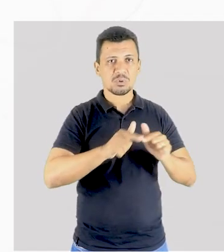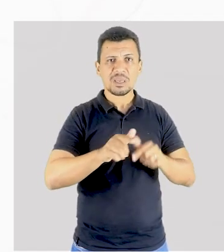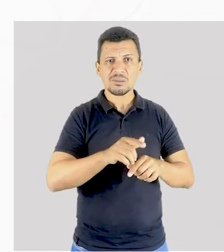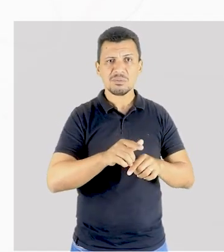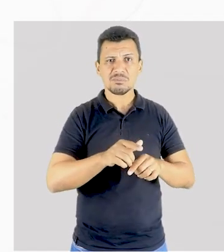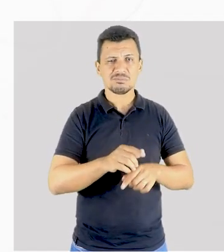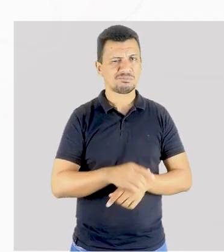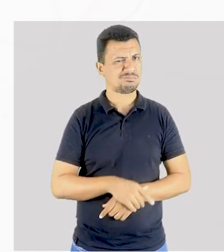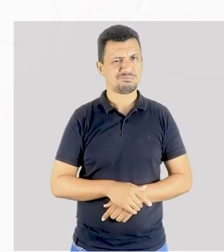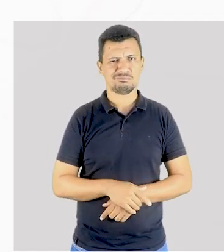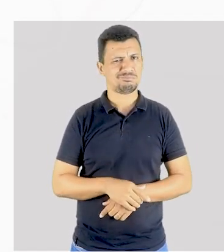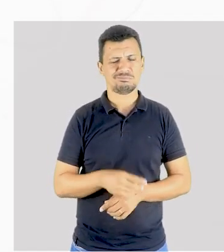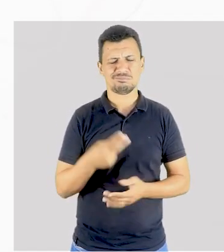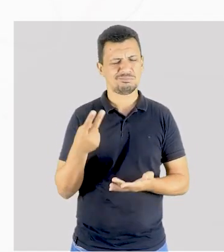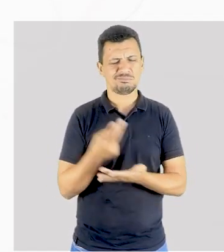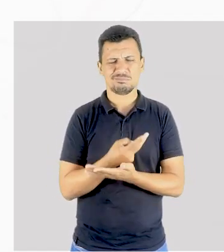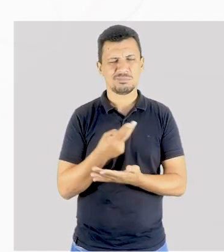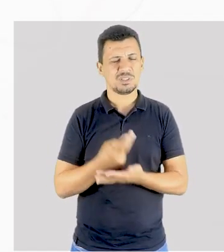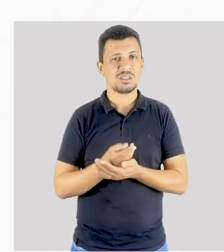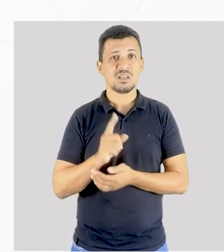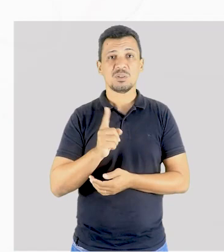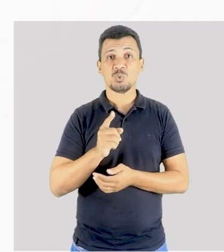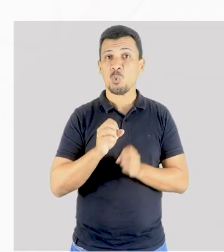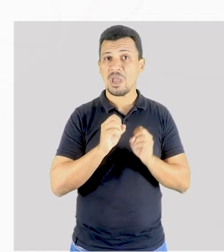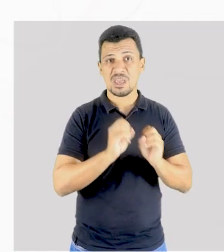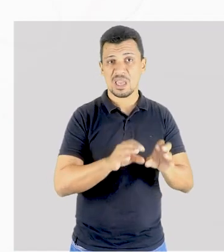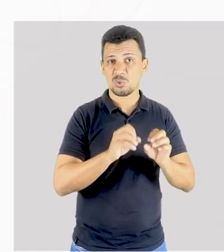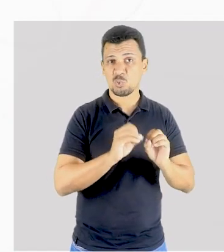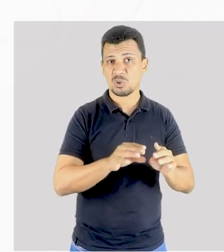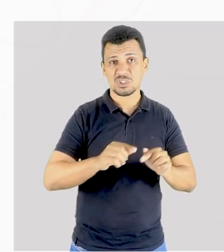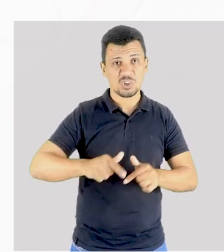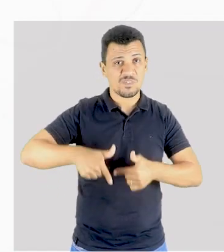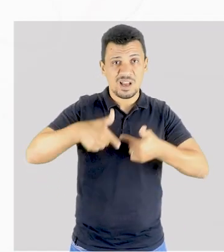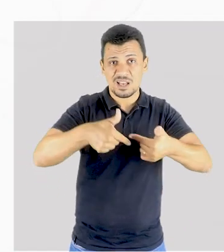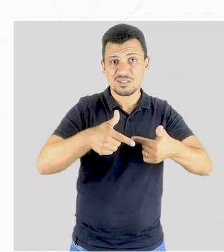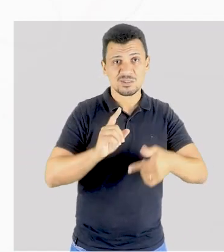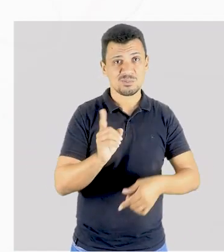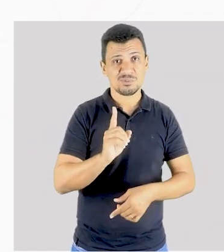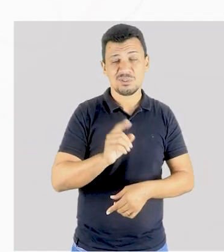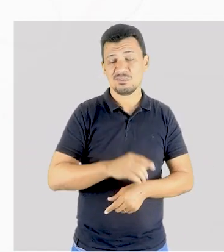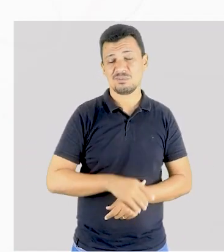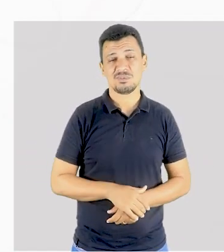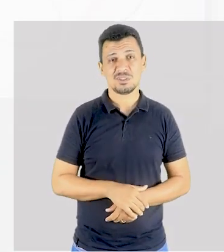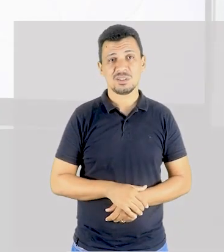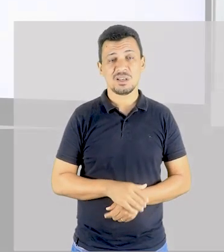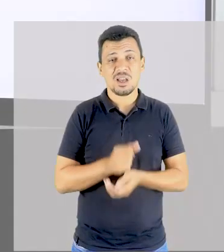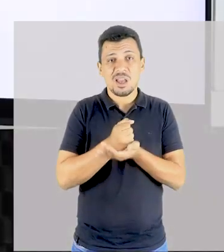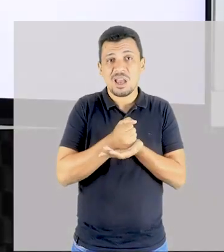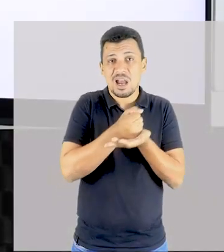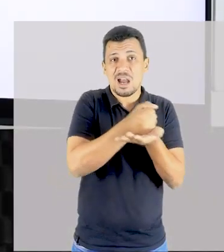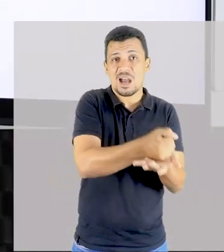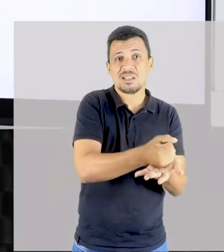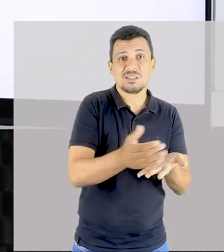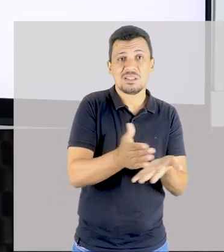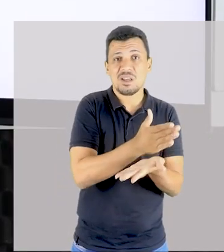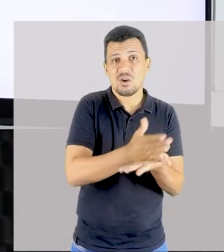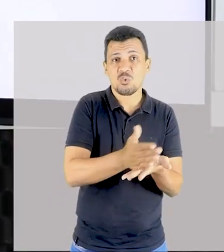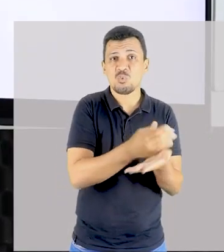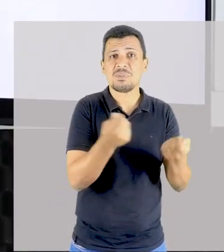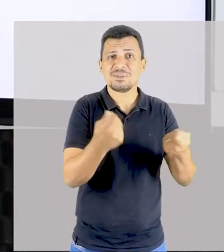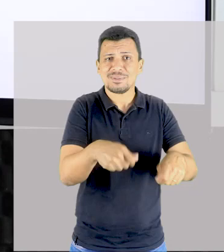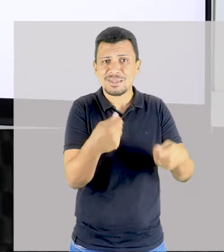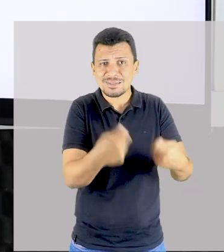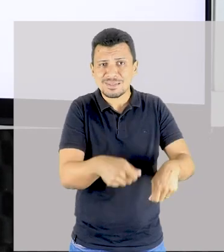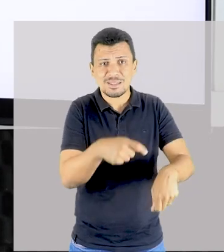a ver com isso aqui não primeiro que não é uma ação educativa é uma ação ali de atender uma necessidade do momento n